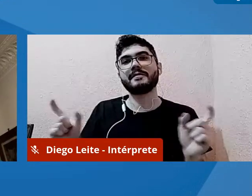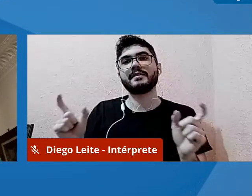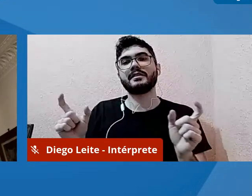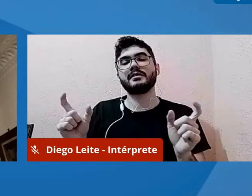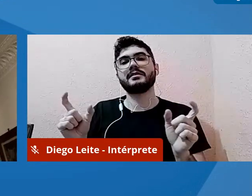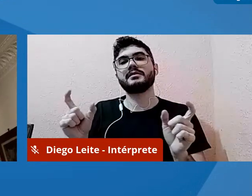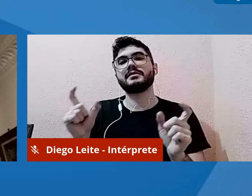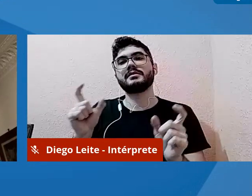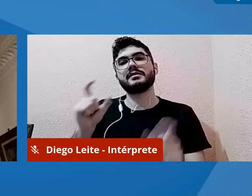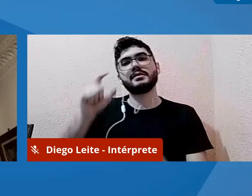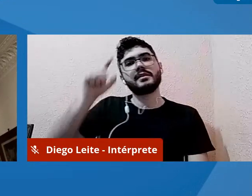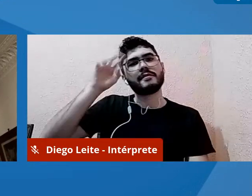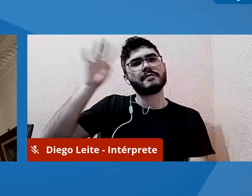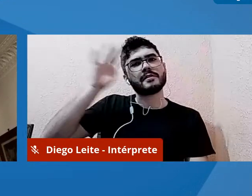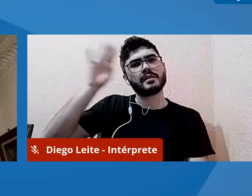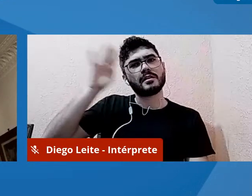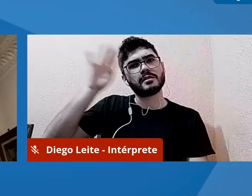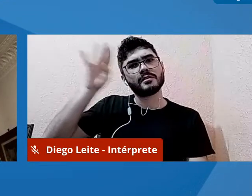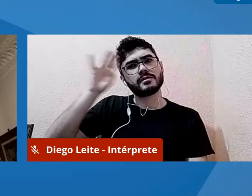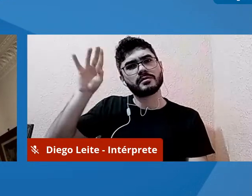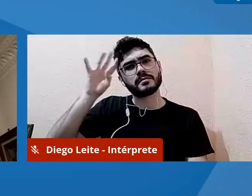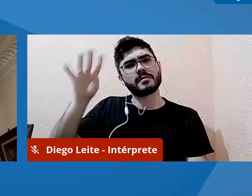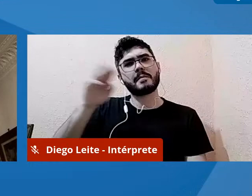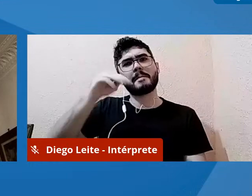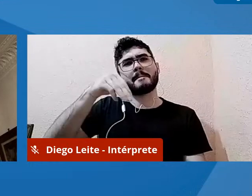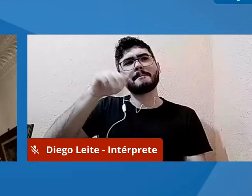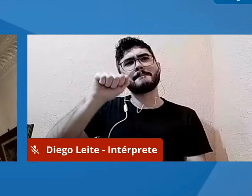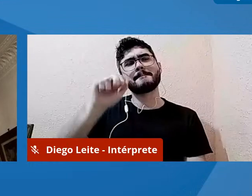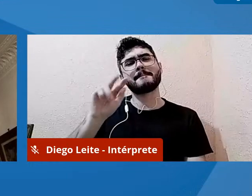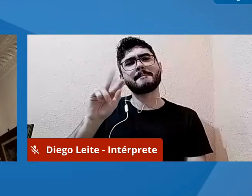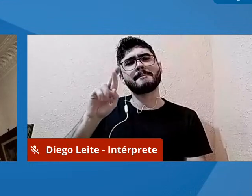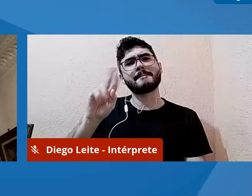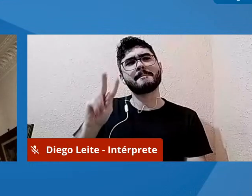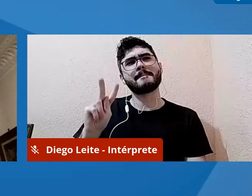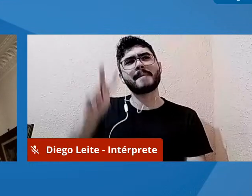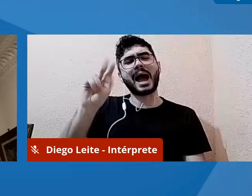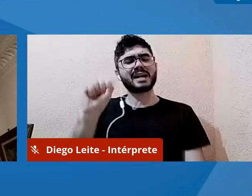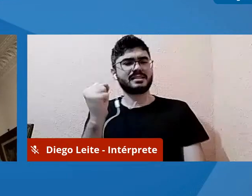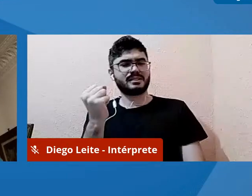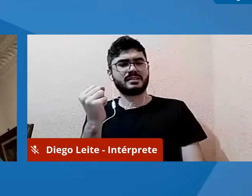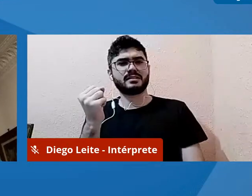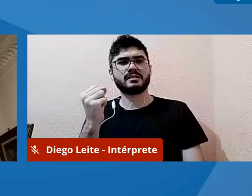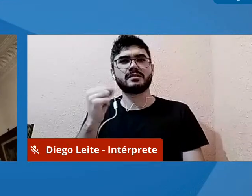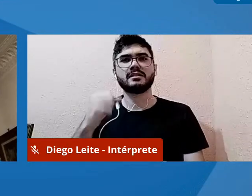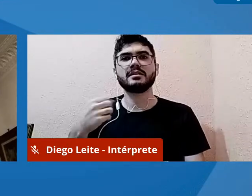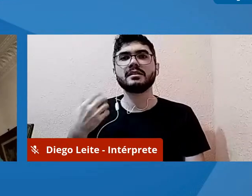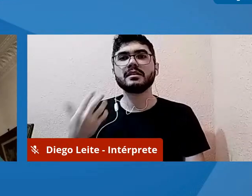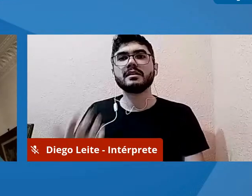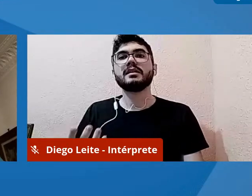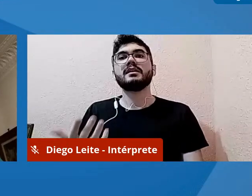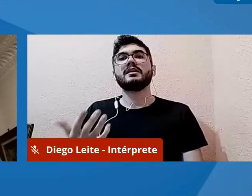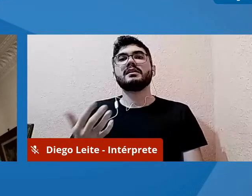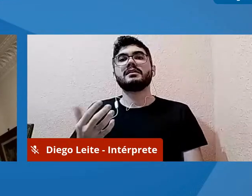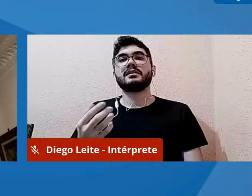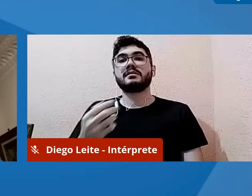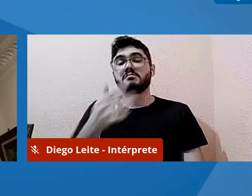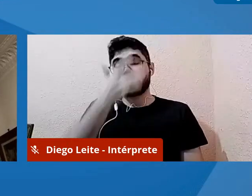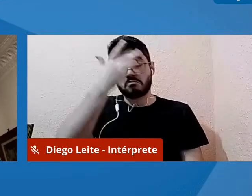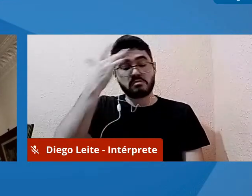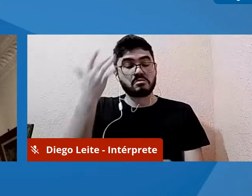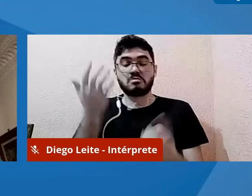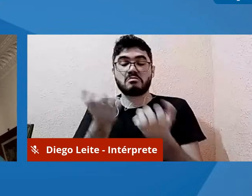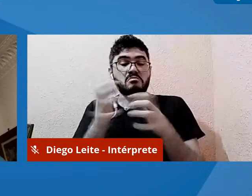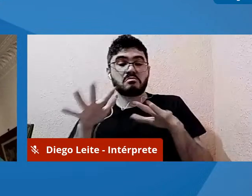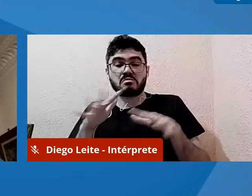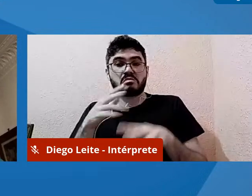Frankfurt, Horkheimer, Max Horkheimer. Ele diz assim: quem não quiser falar do capitalismo não tem nada a